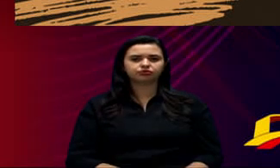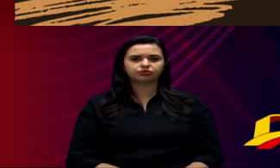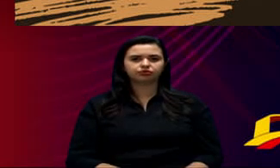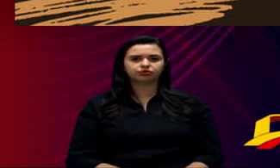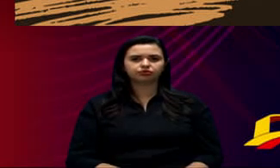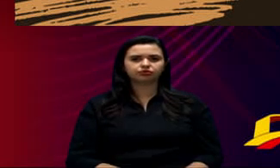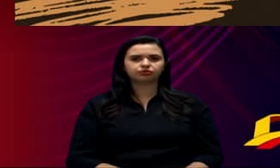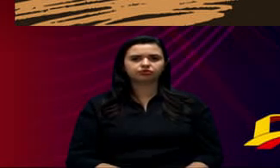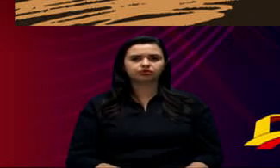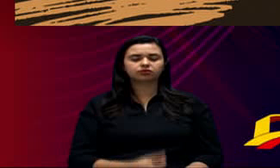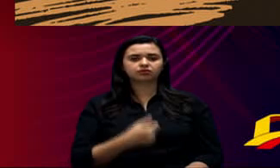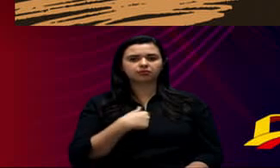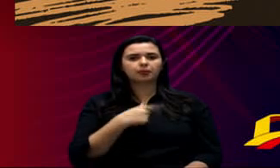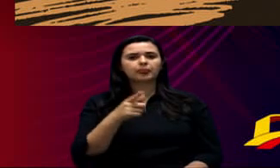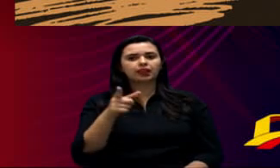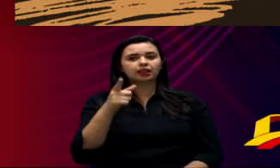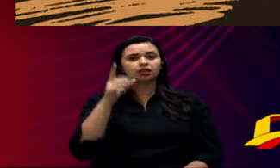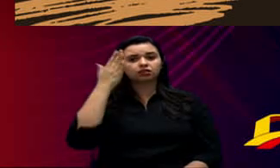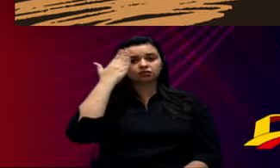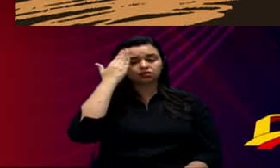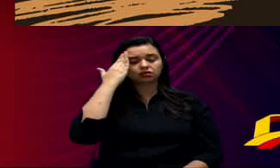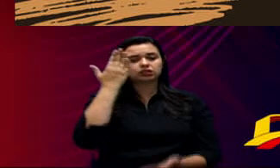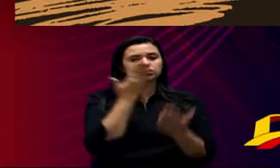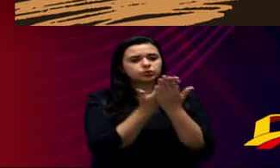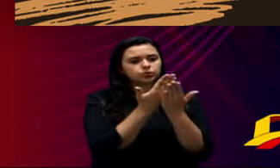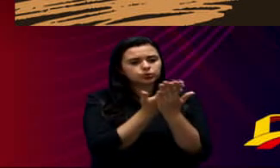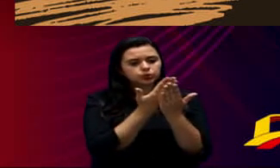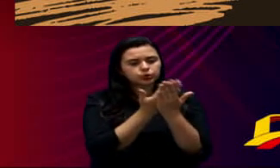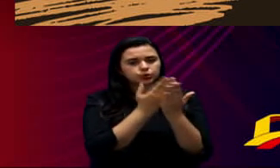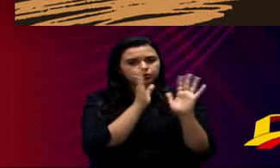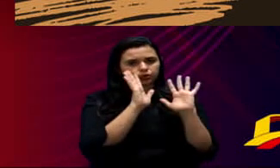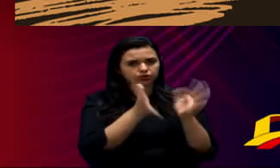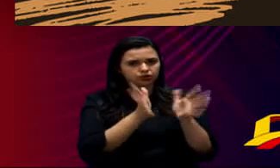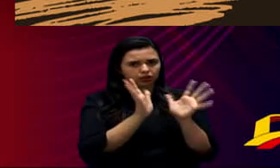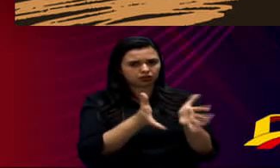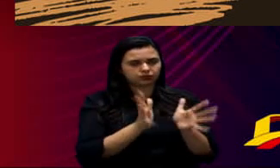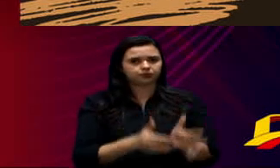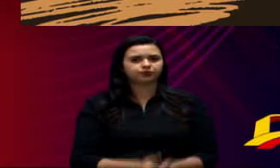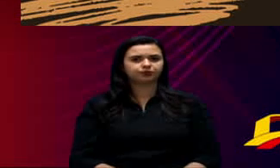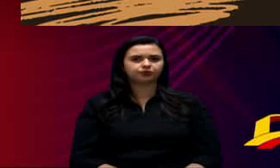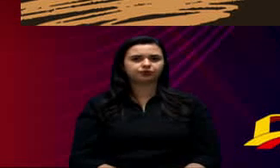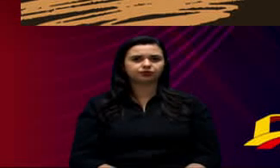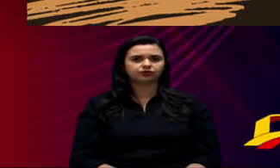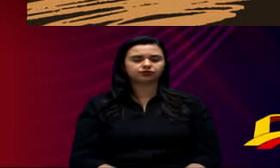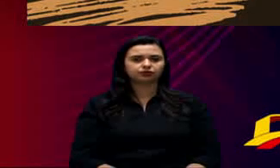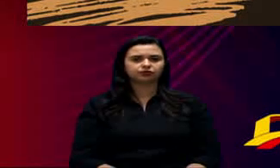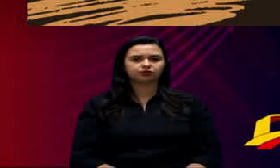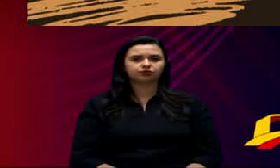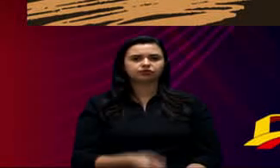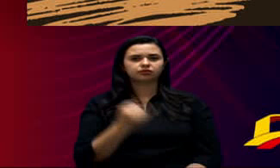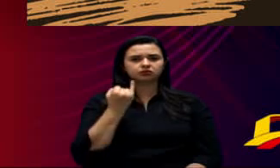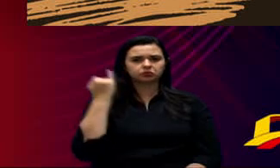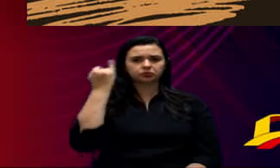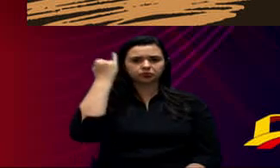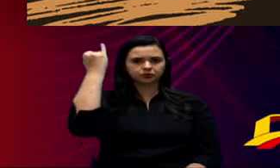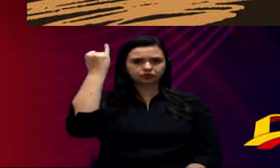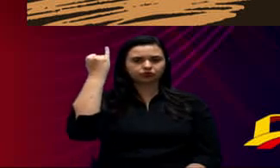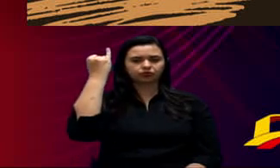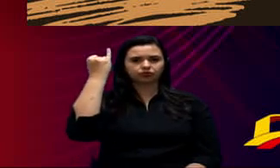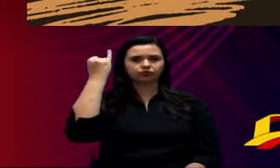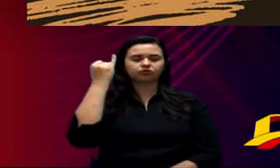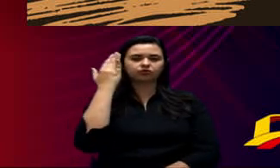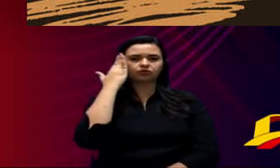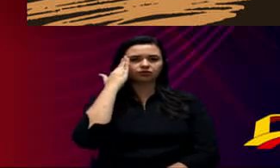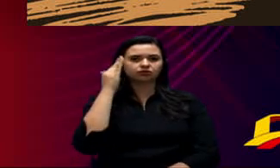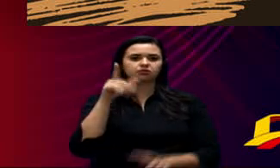estou me baseando em estudos que aconteceram. Uma coisa importante sobre espaço, a Solange vai